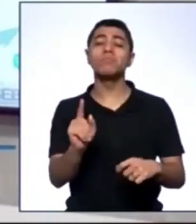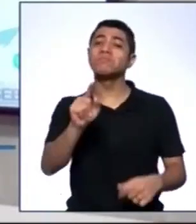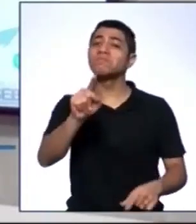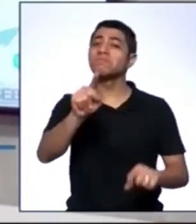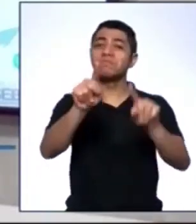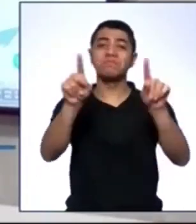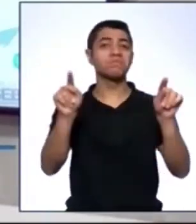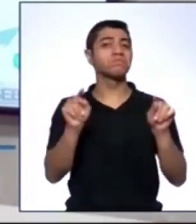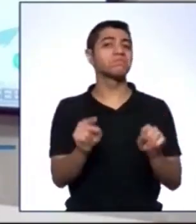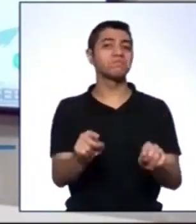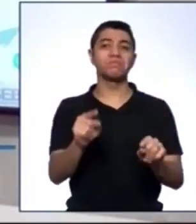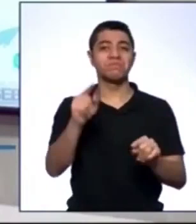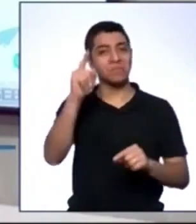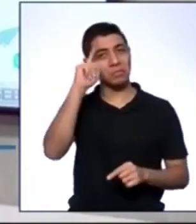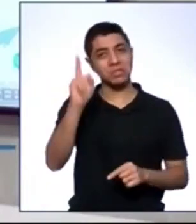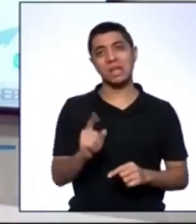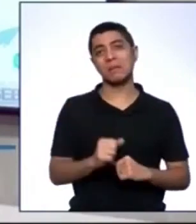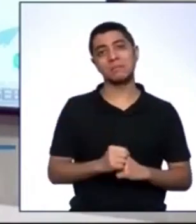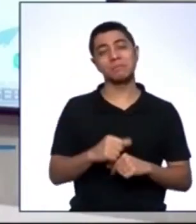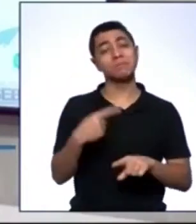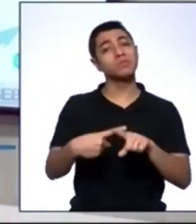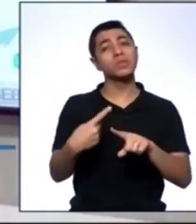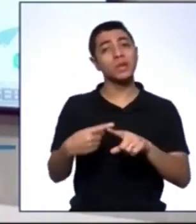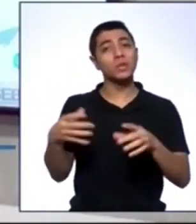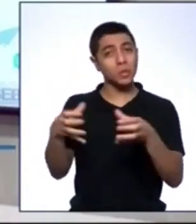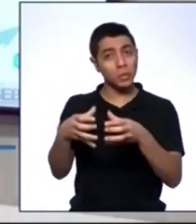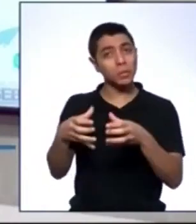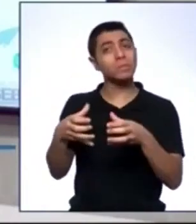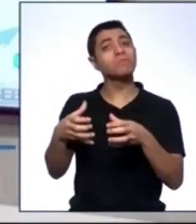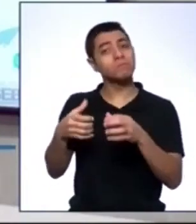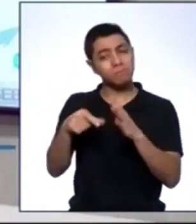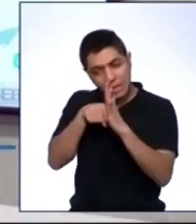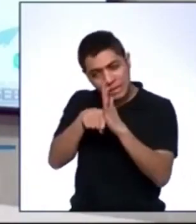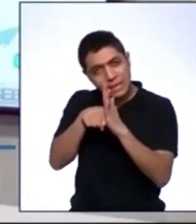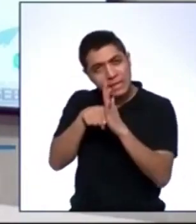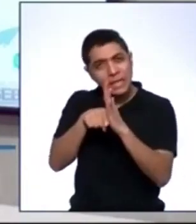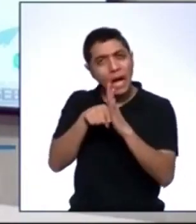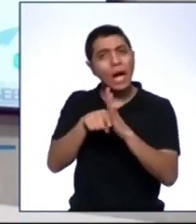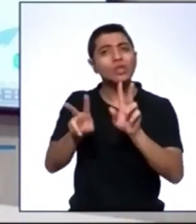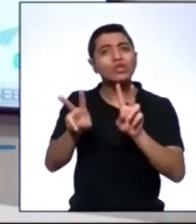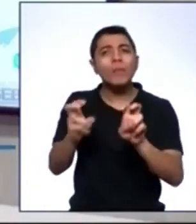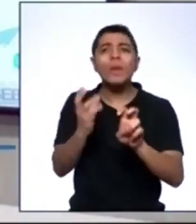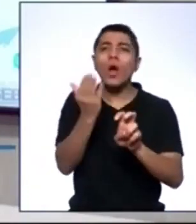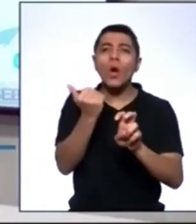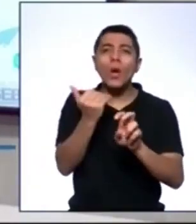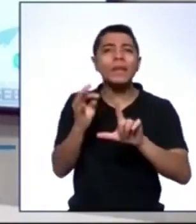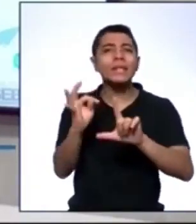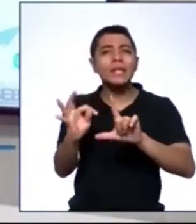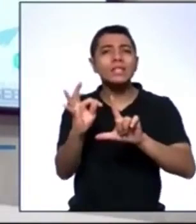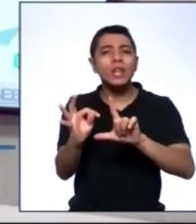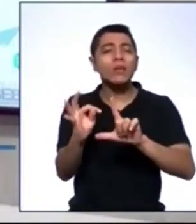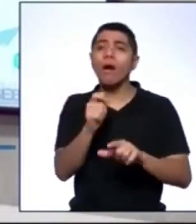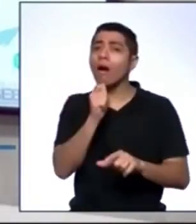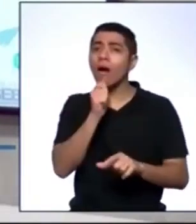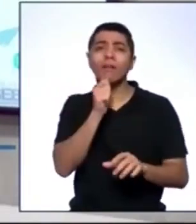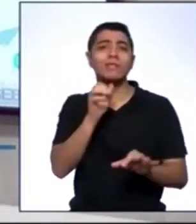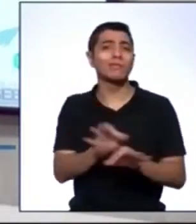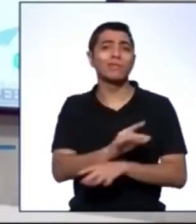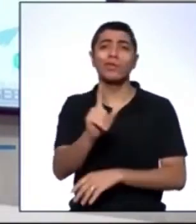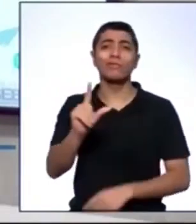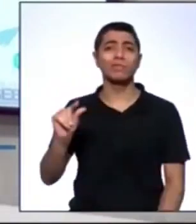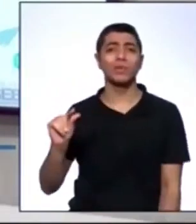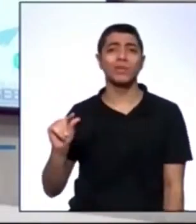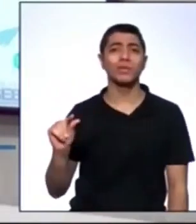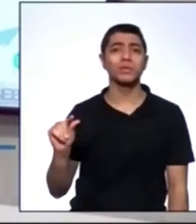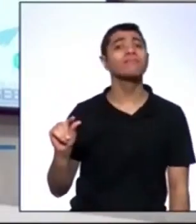tem em relação aos transgênicos que mostrem isso é pequena. E geralmente quem faz a pesquisa sobre o grau de segurança é a